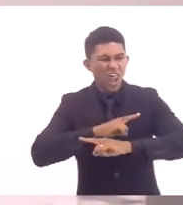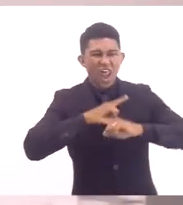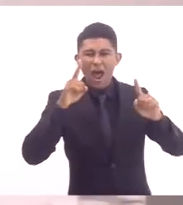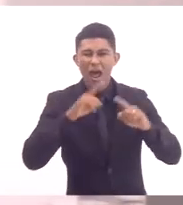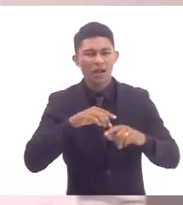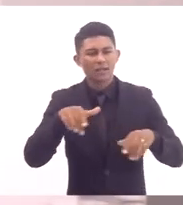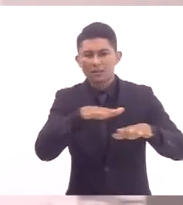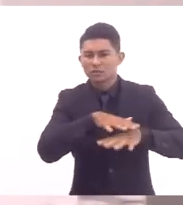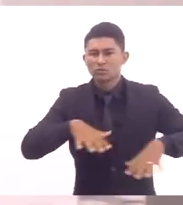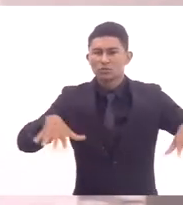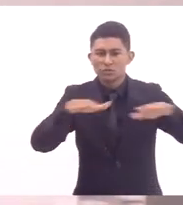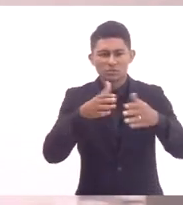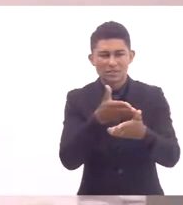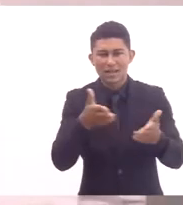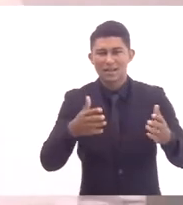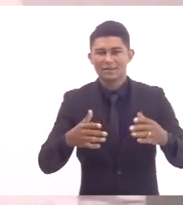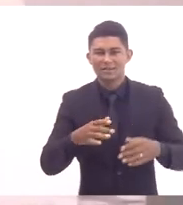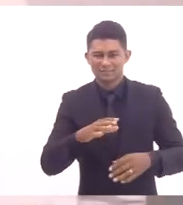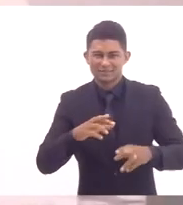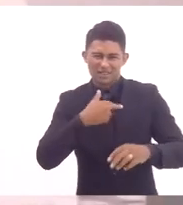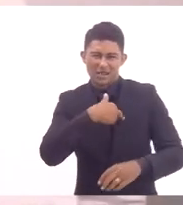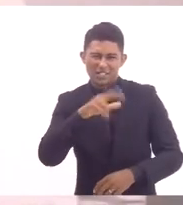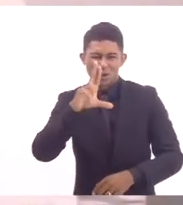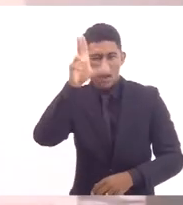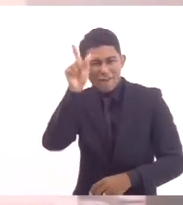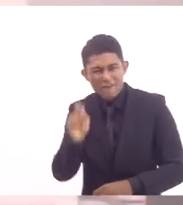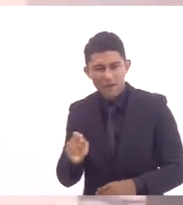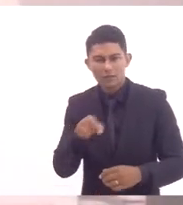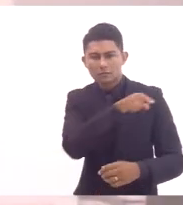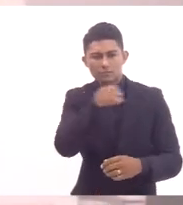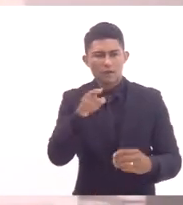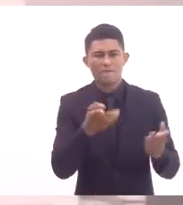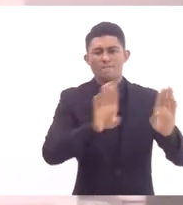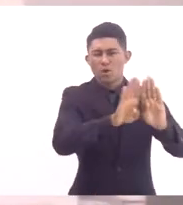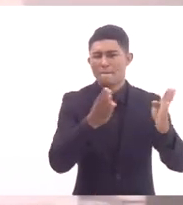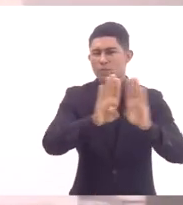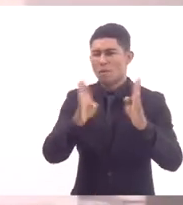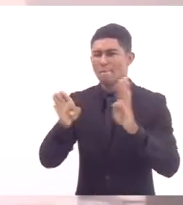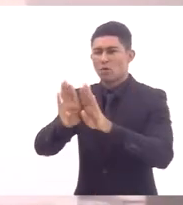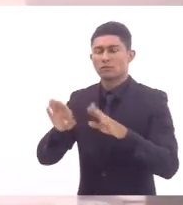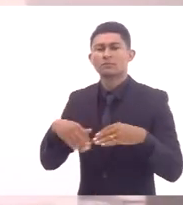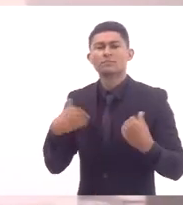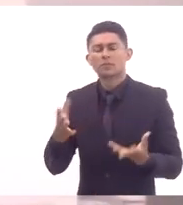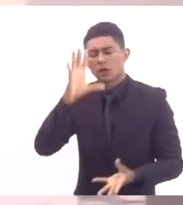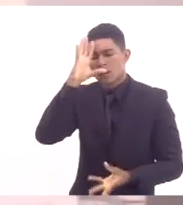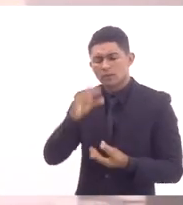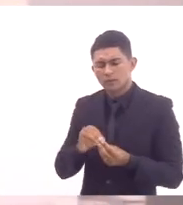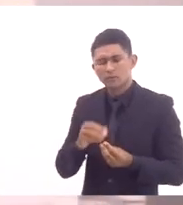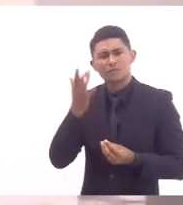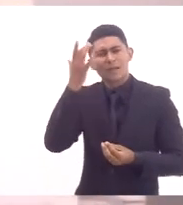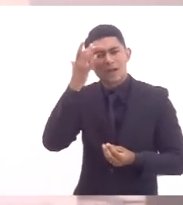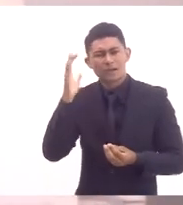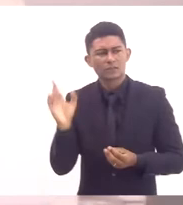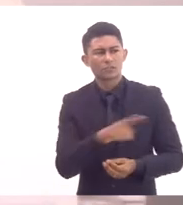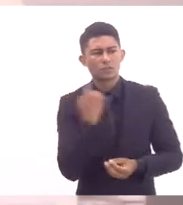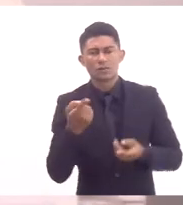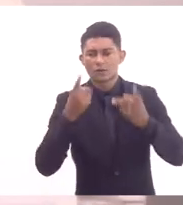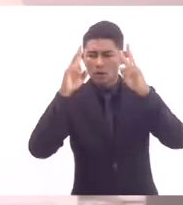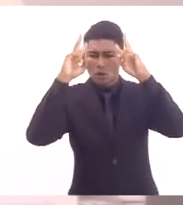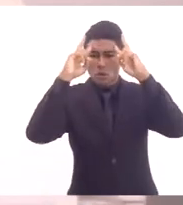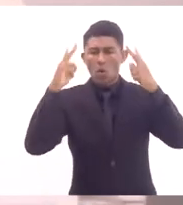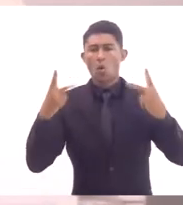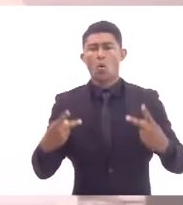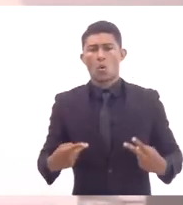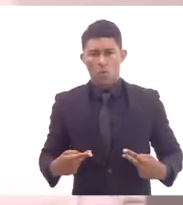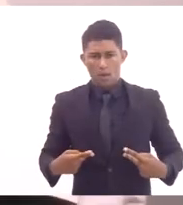acho que essa questão da se você pertencer a a humanidade de uma forma eu acho que cada um tem a sua